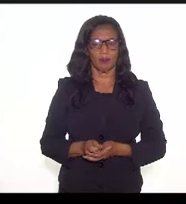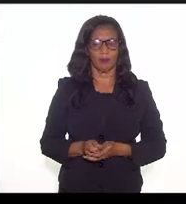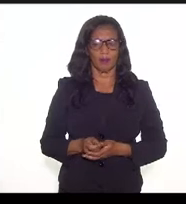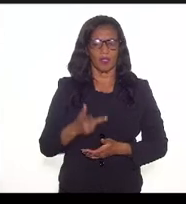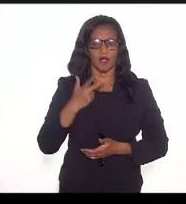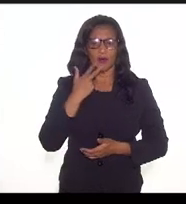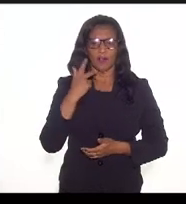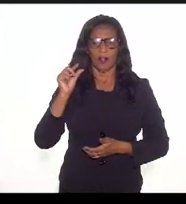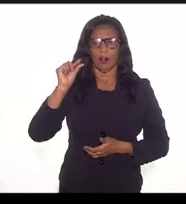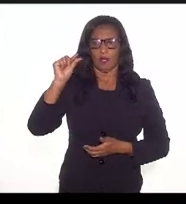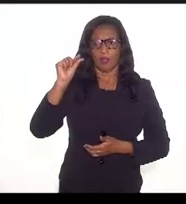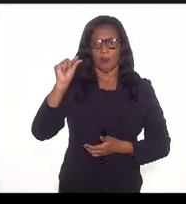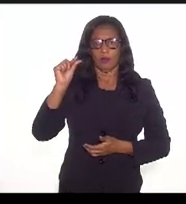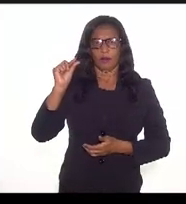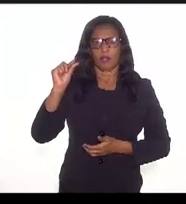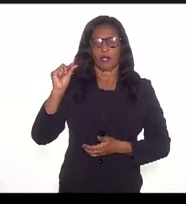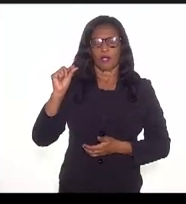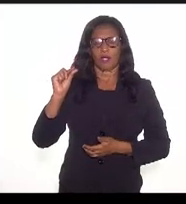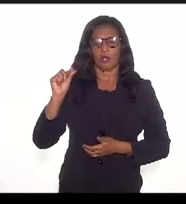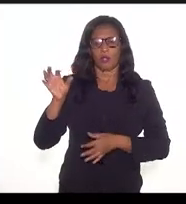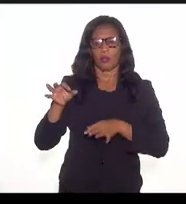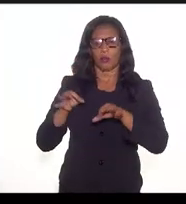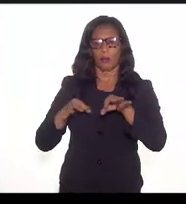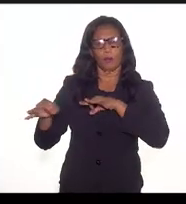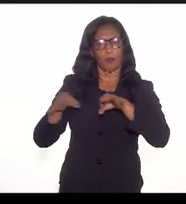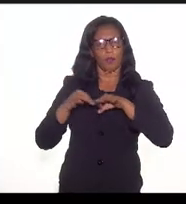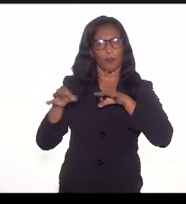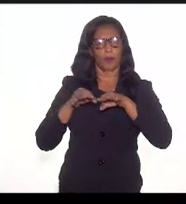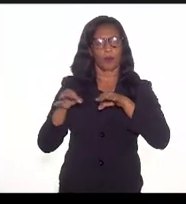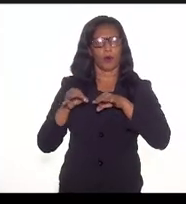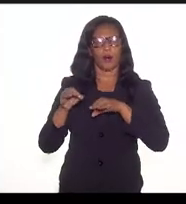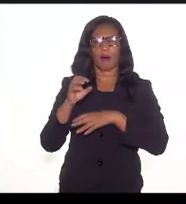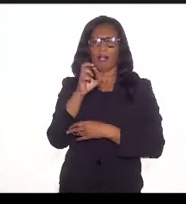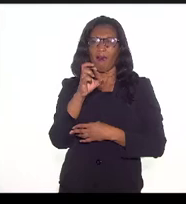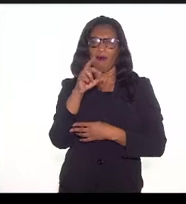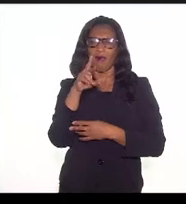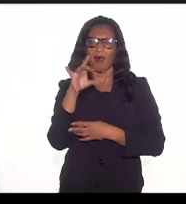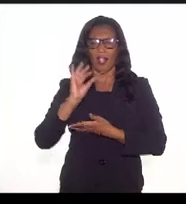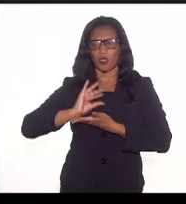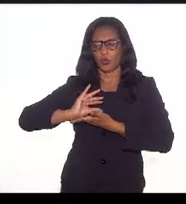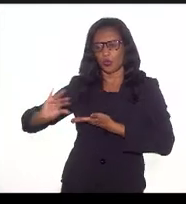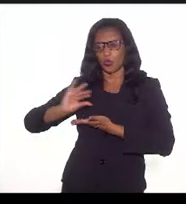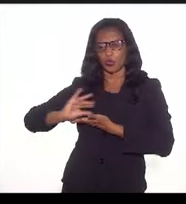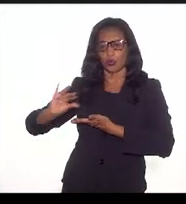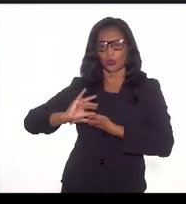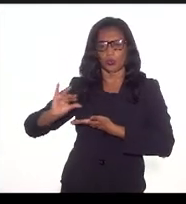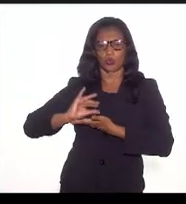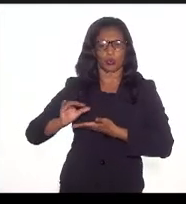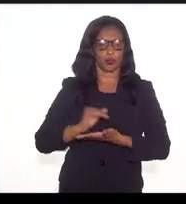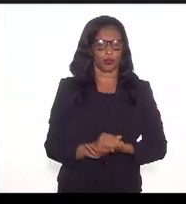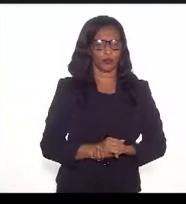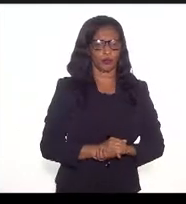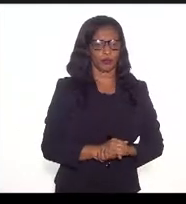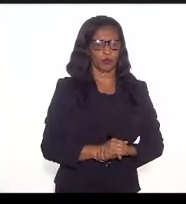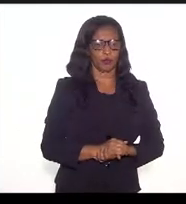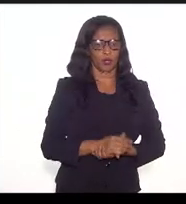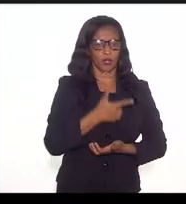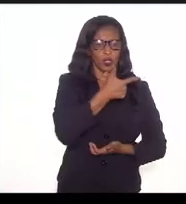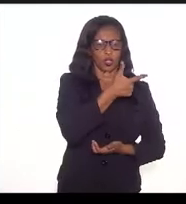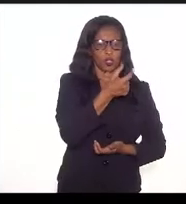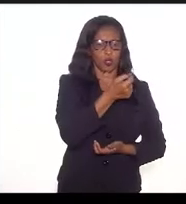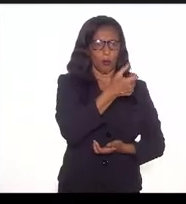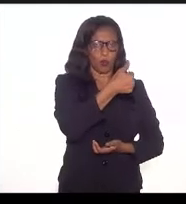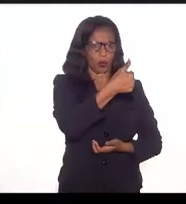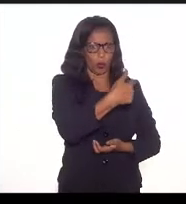Falar um pouquinho aí do programa de microcrédito, né, do microcrédito produtivo orientado. De 2012 a 2016, foram os anos que o microcrédito foi